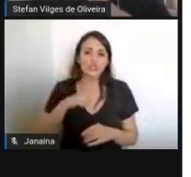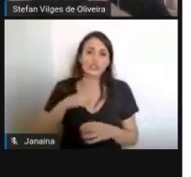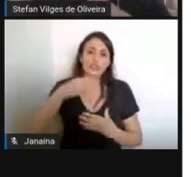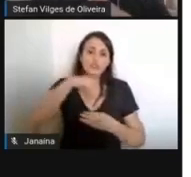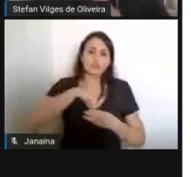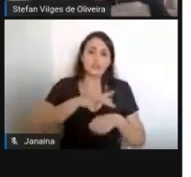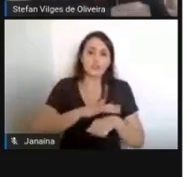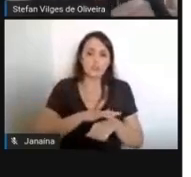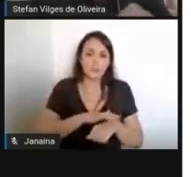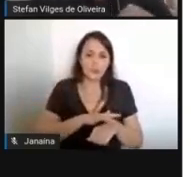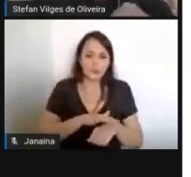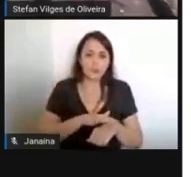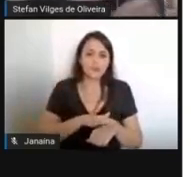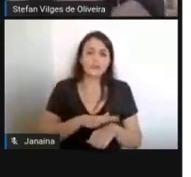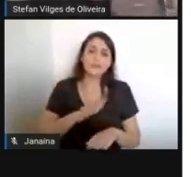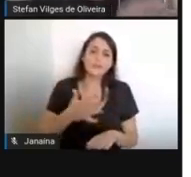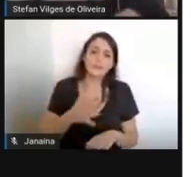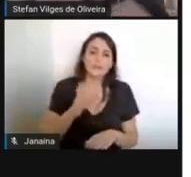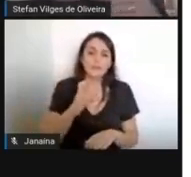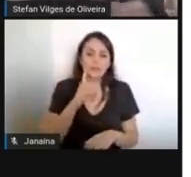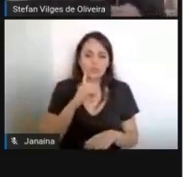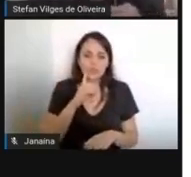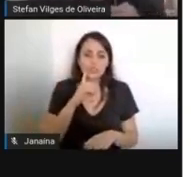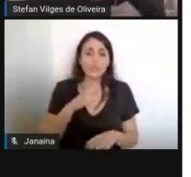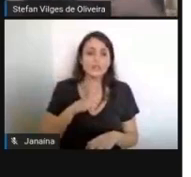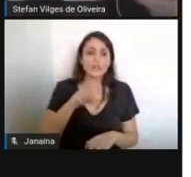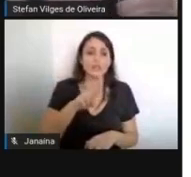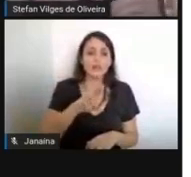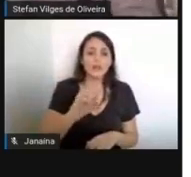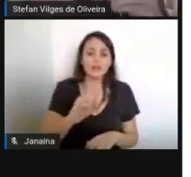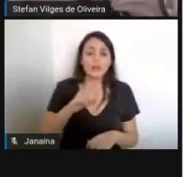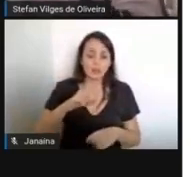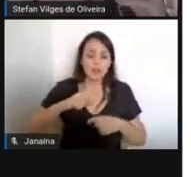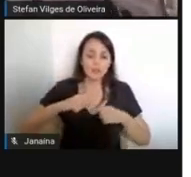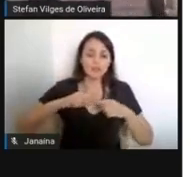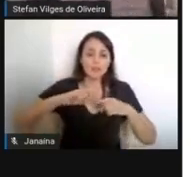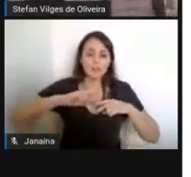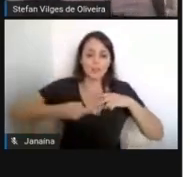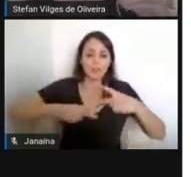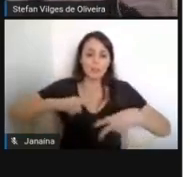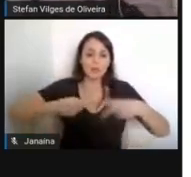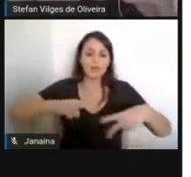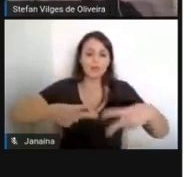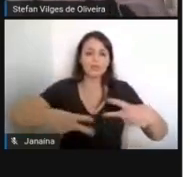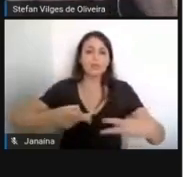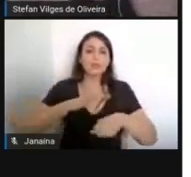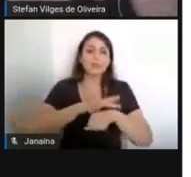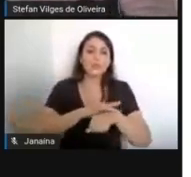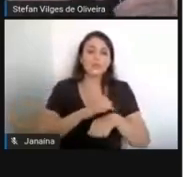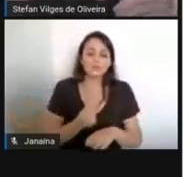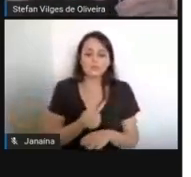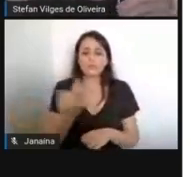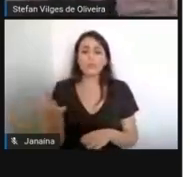um R0, que é o que a gente chama da reprodução da doença, o quanto cada pessoa é